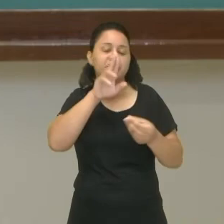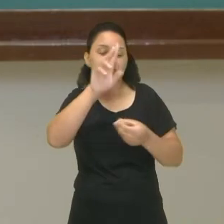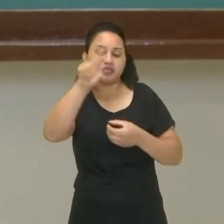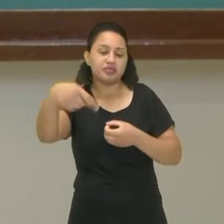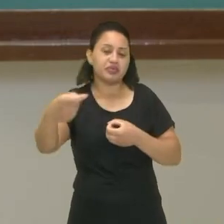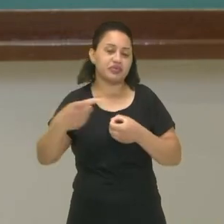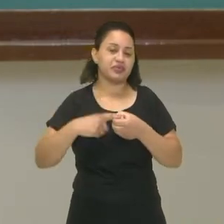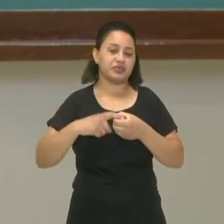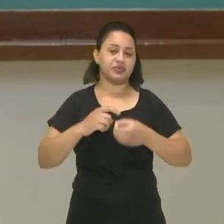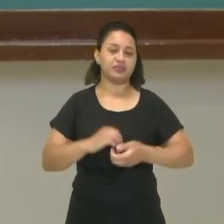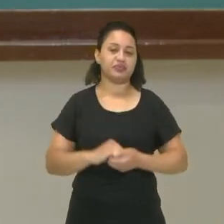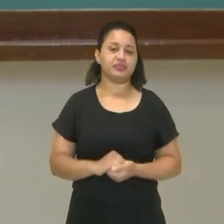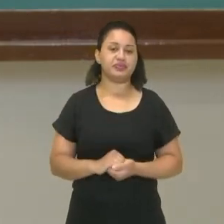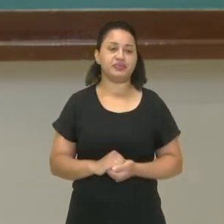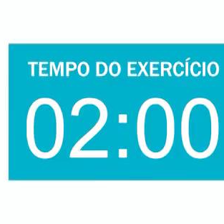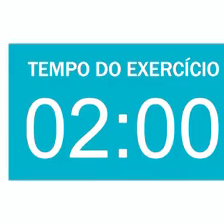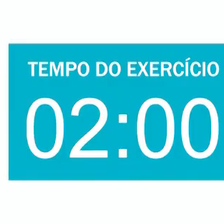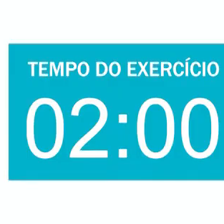que eu te aguardo aqui.